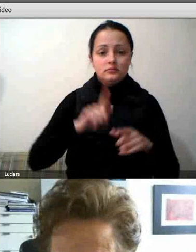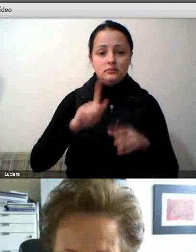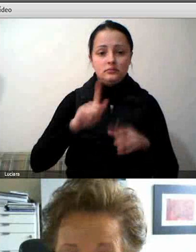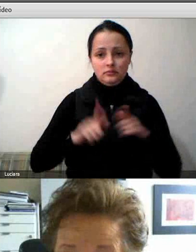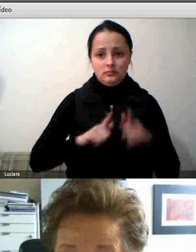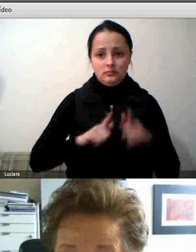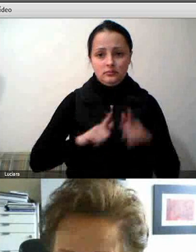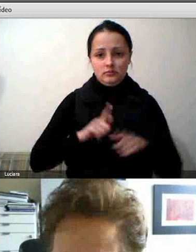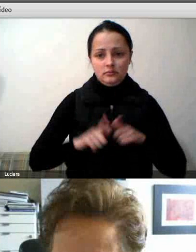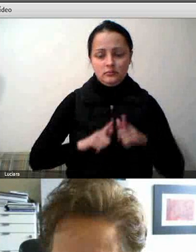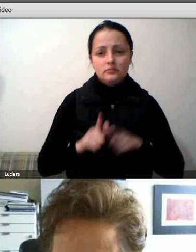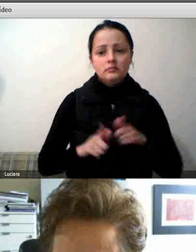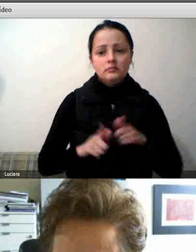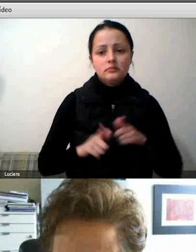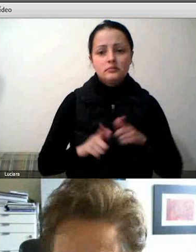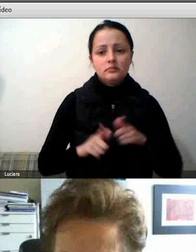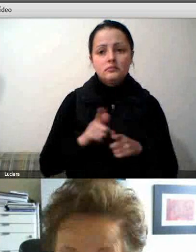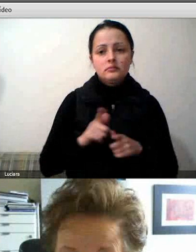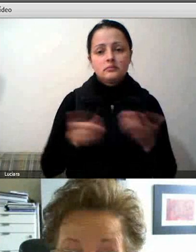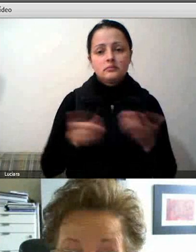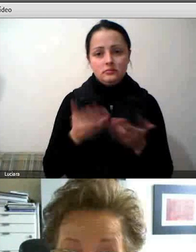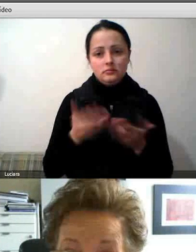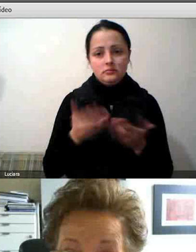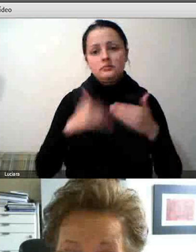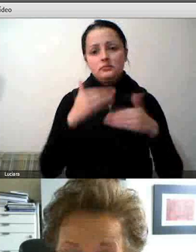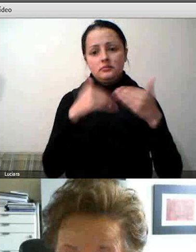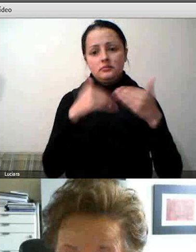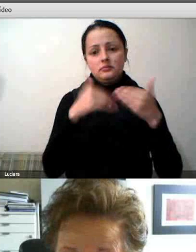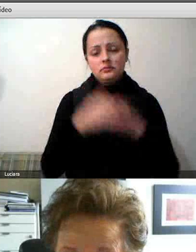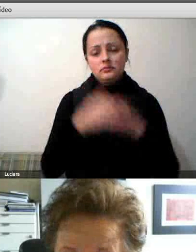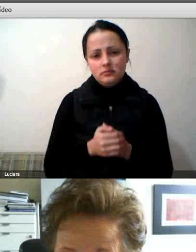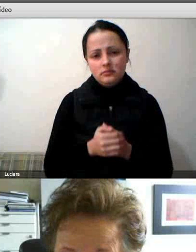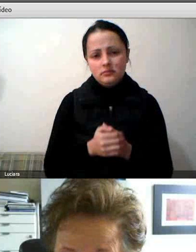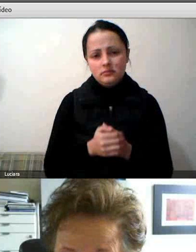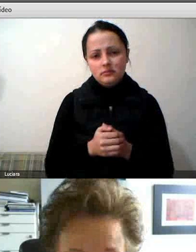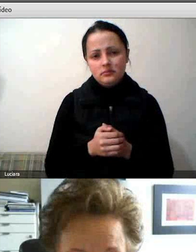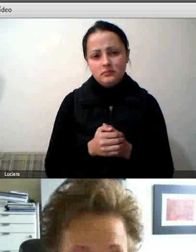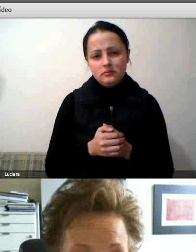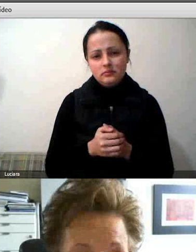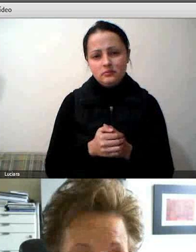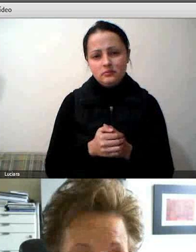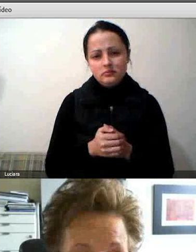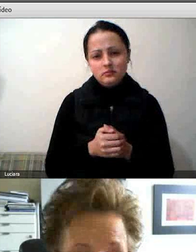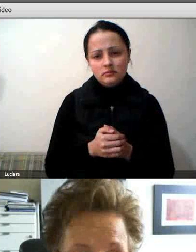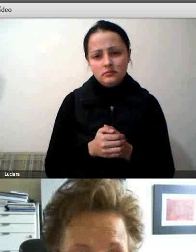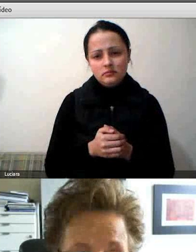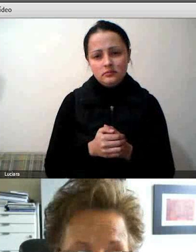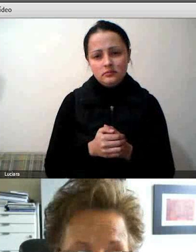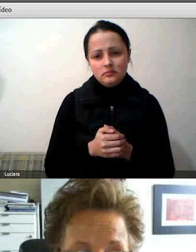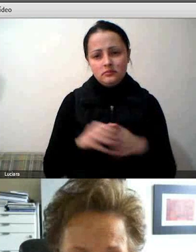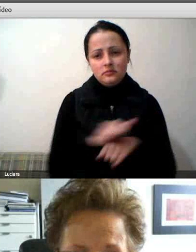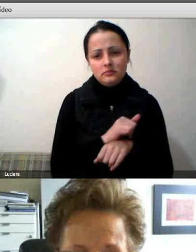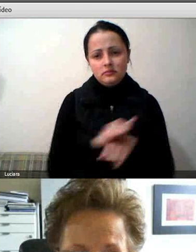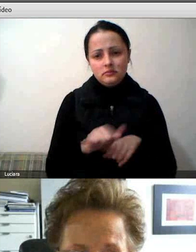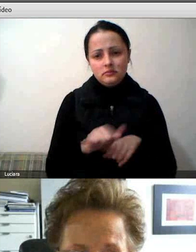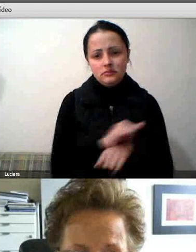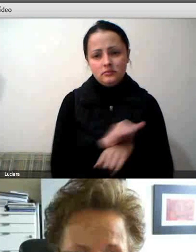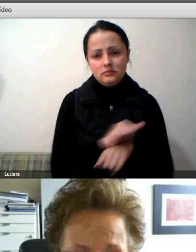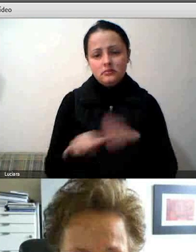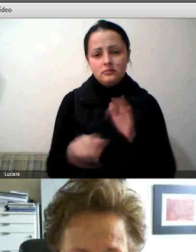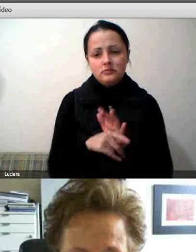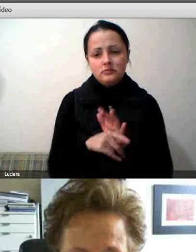Pela velocidade da informação, pela facilidade da comunicação. Agora, por que que a